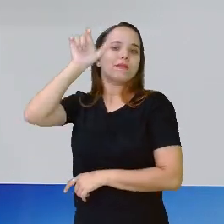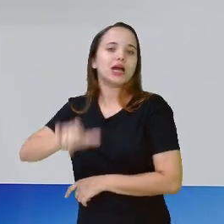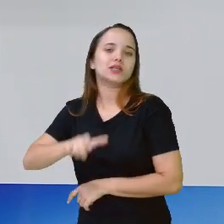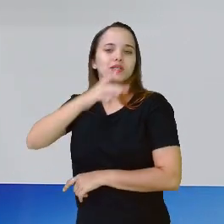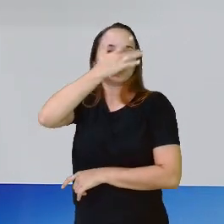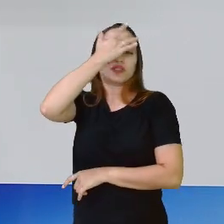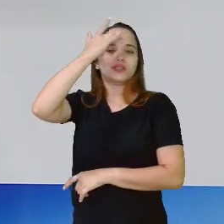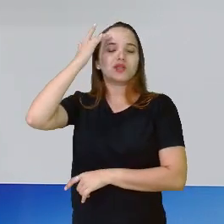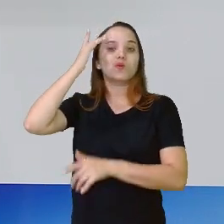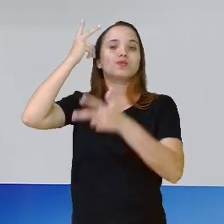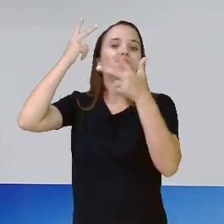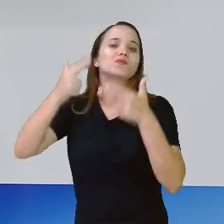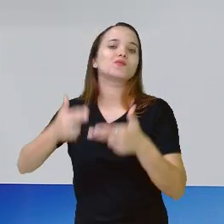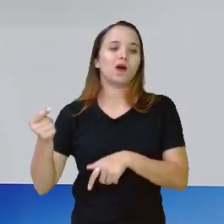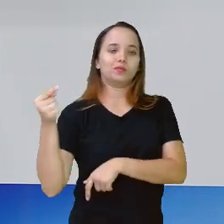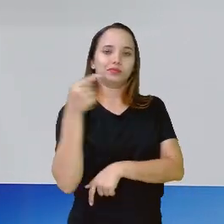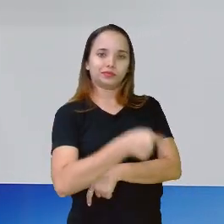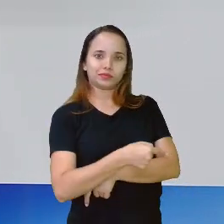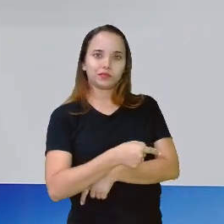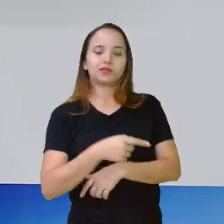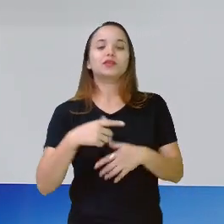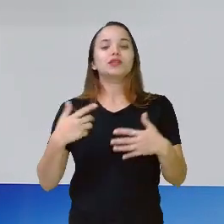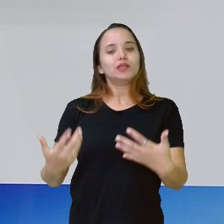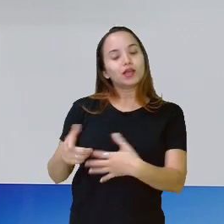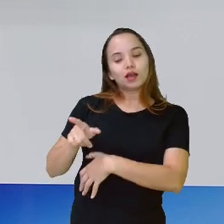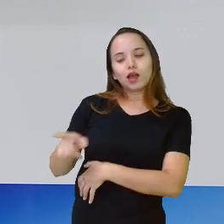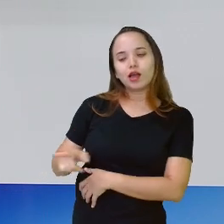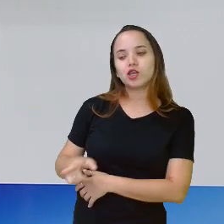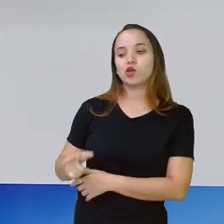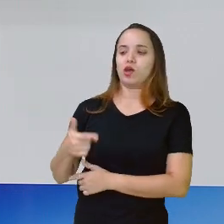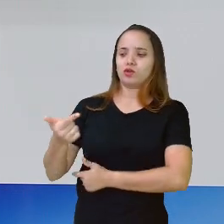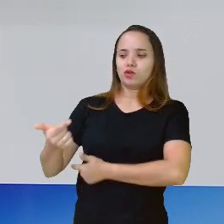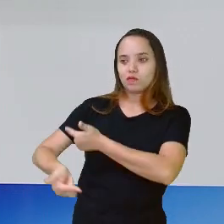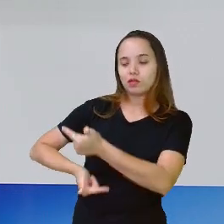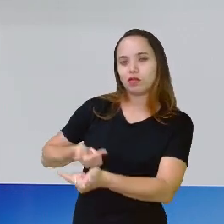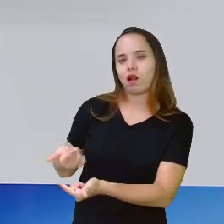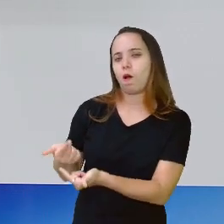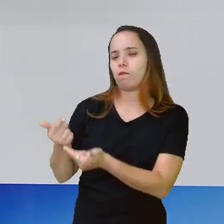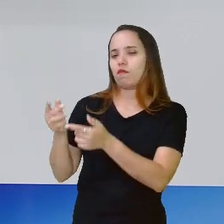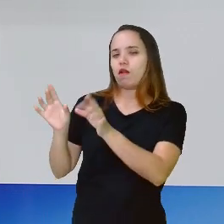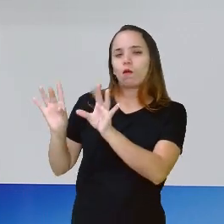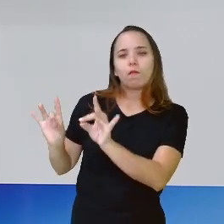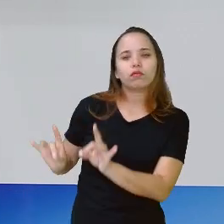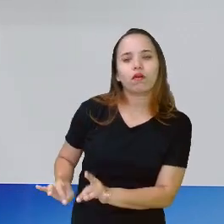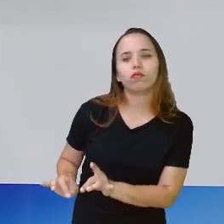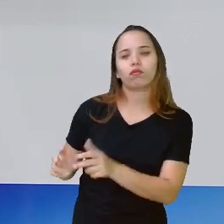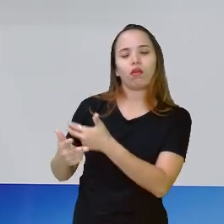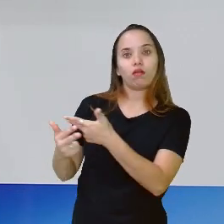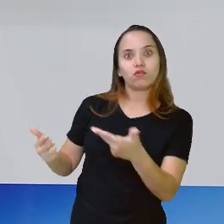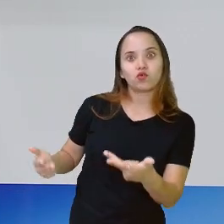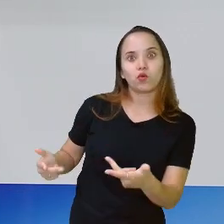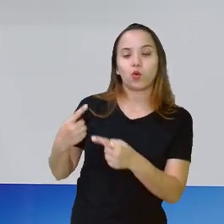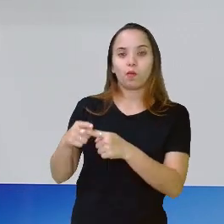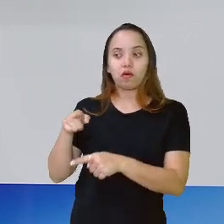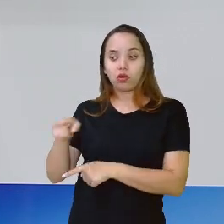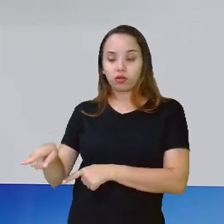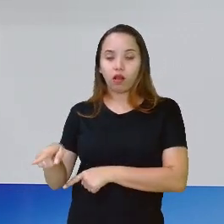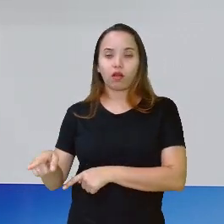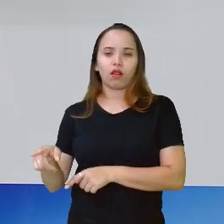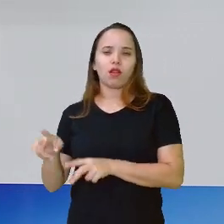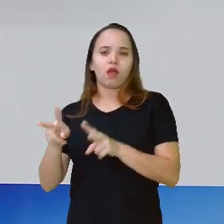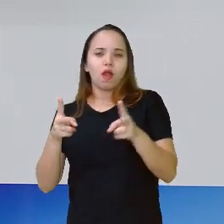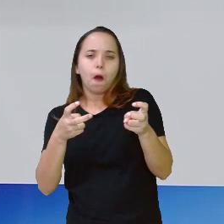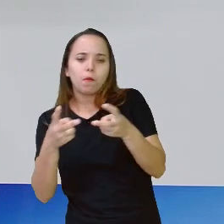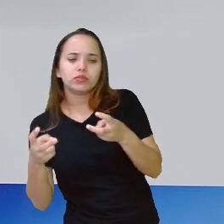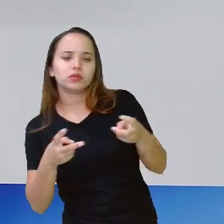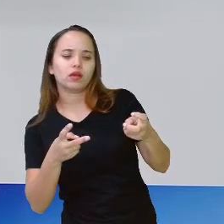trabalha de maneira específica, contemplando e não deixando ele de lado, porque ele ali está observando, ele está vendo a sua prática, ele